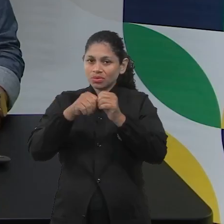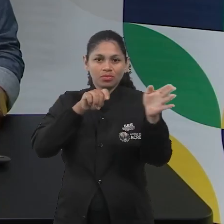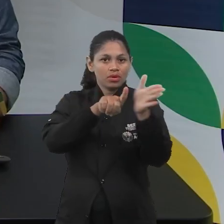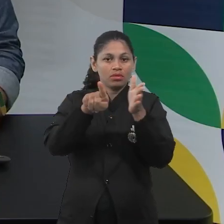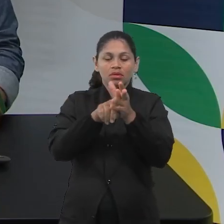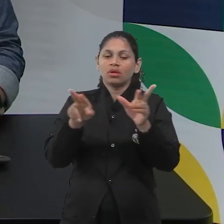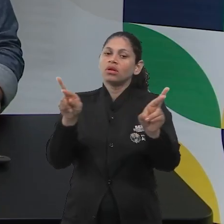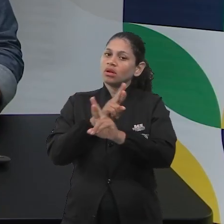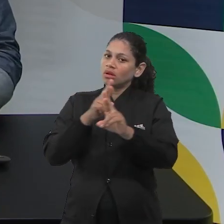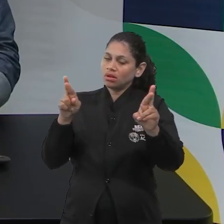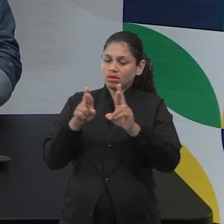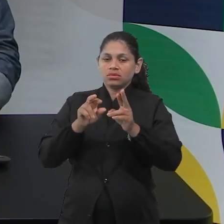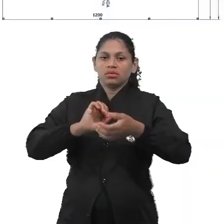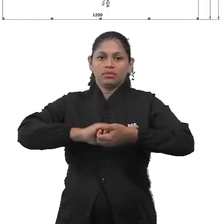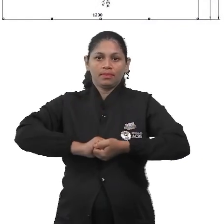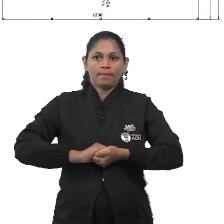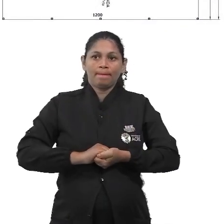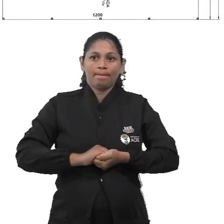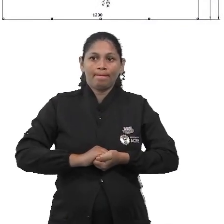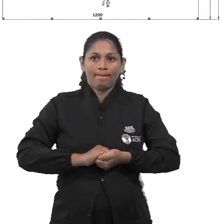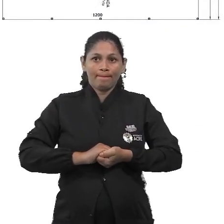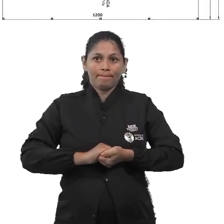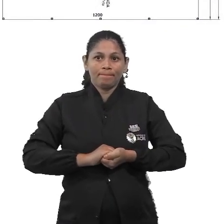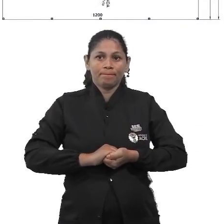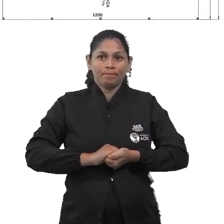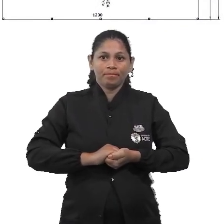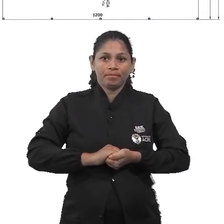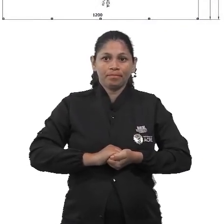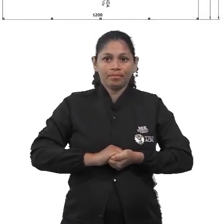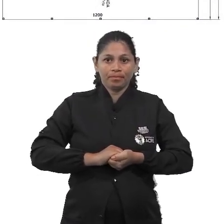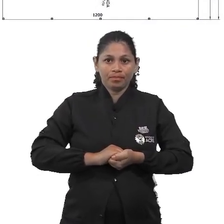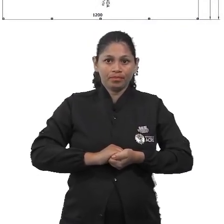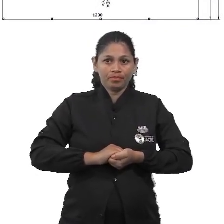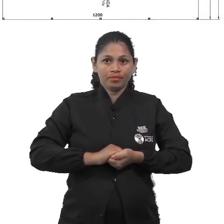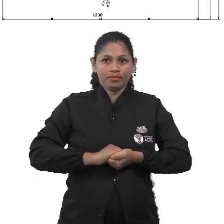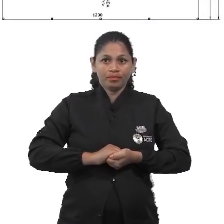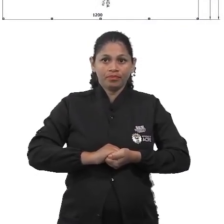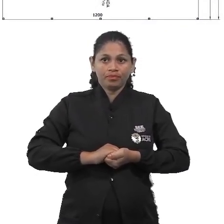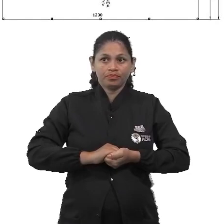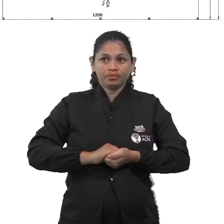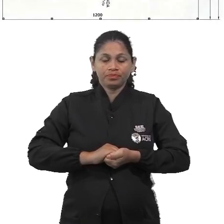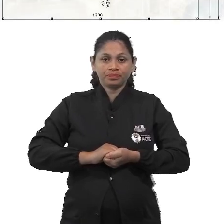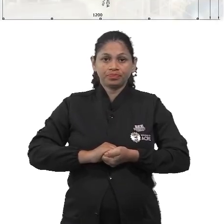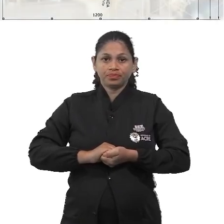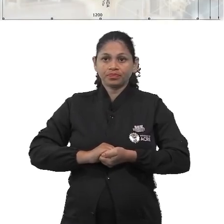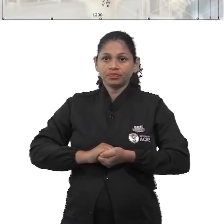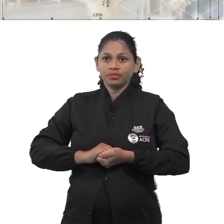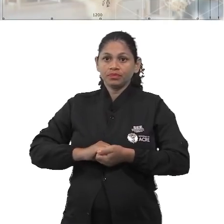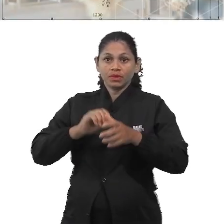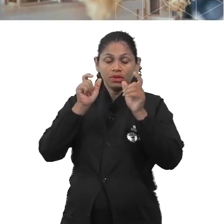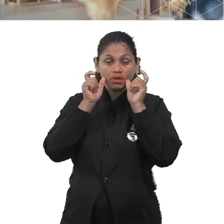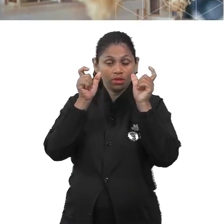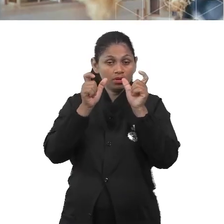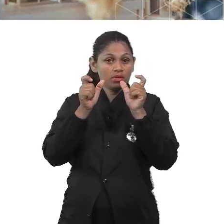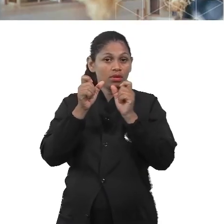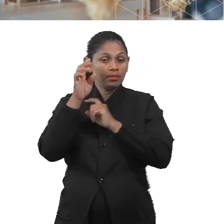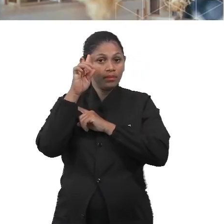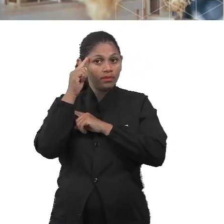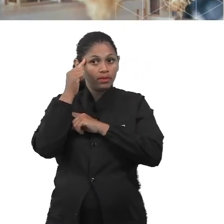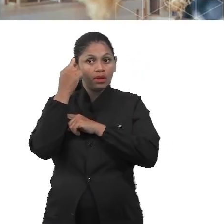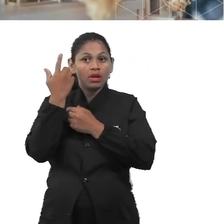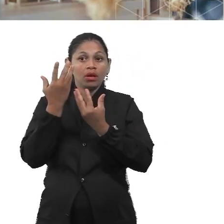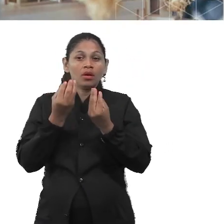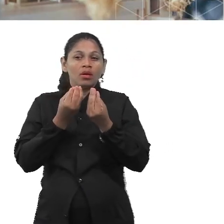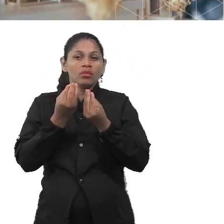escala, tá bom? Vamos lá, alguns exemplos, né, para a gente poder entender isso aqui. Quando eu olho para essa relação, eu vou pensar, por exemplo, que é